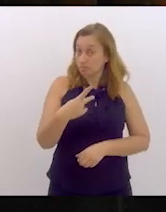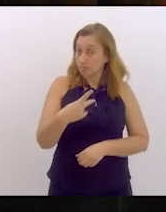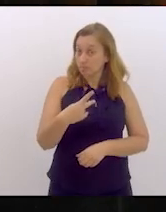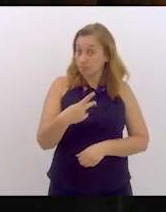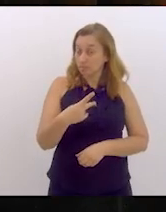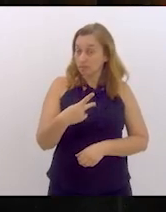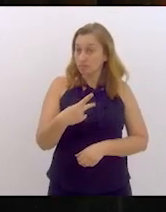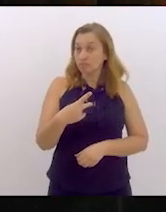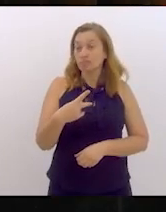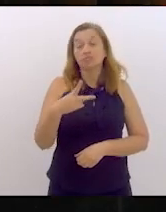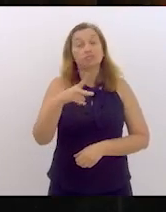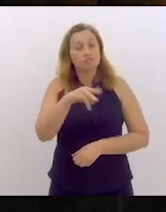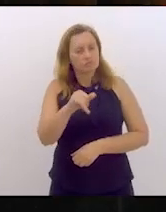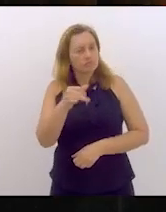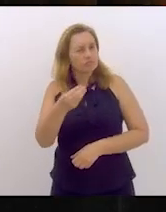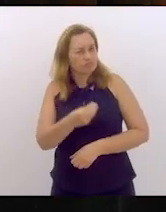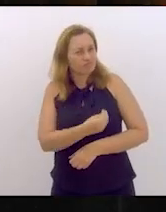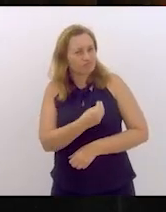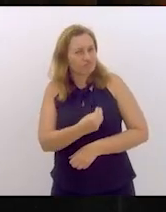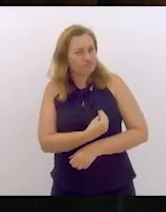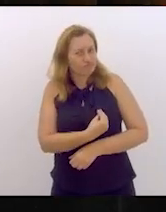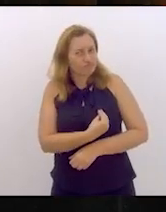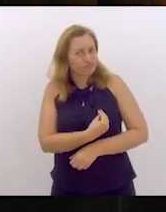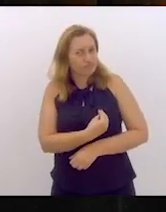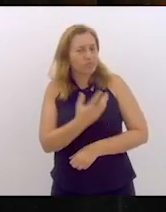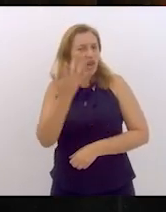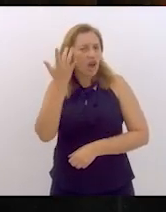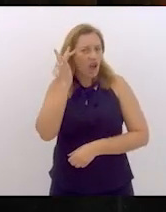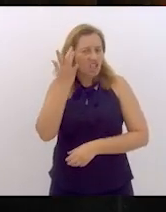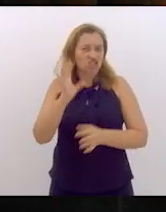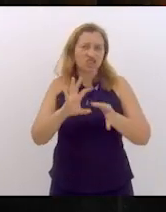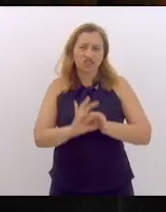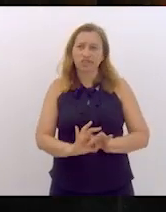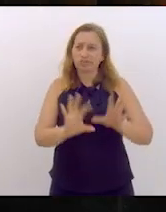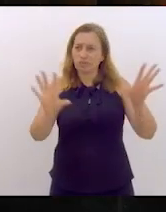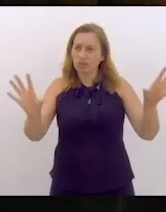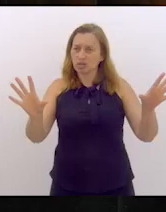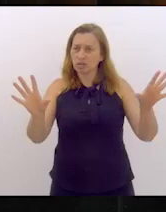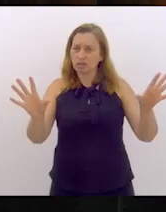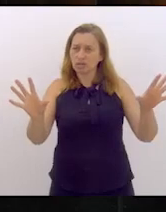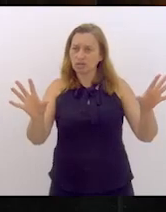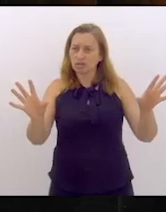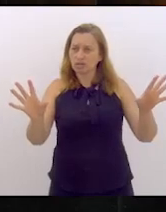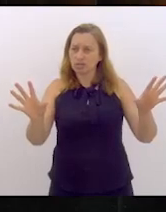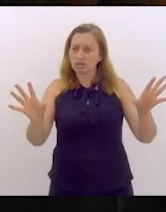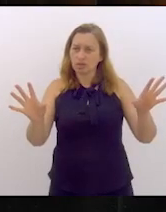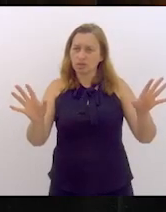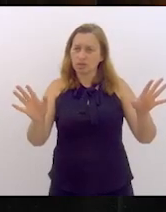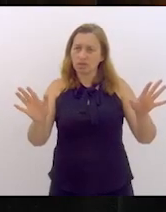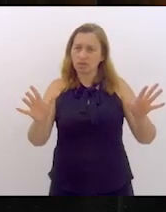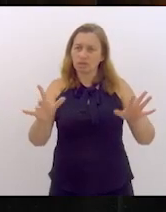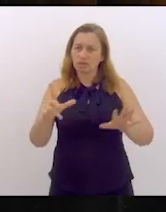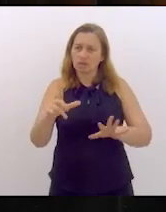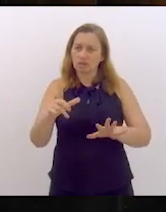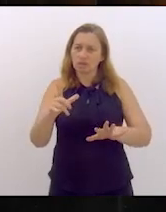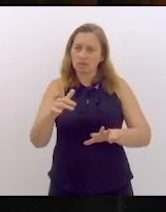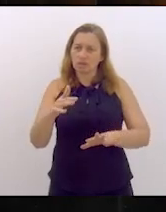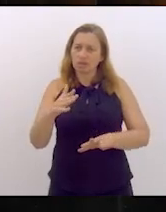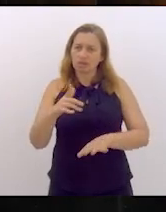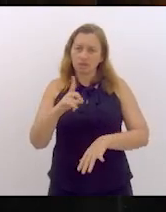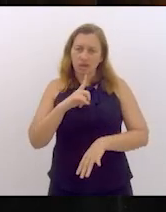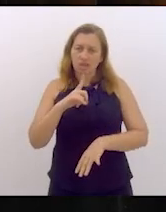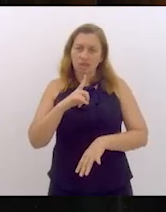a gente vai vivendo acha que eu democracia se consolida e somos